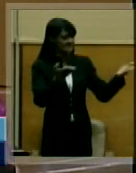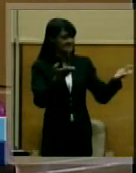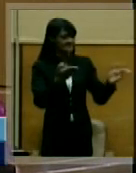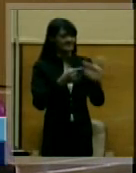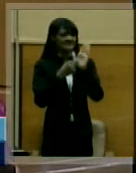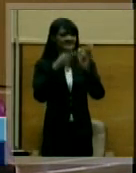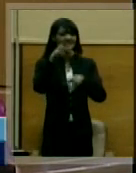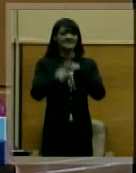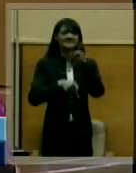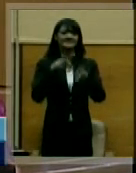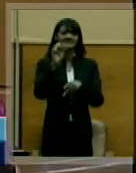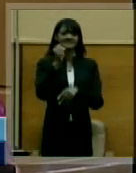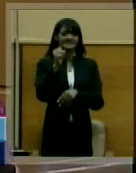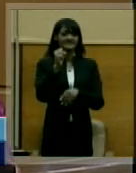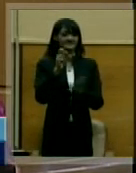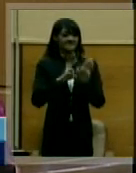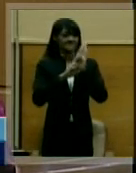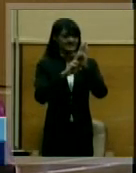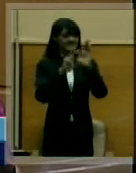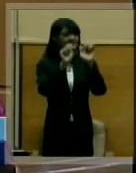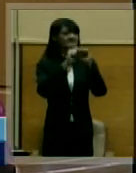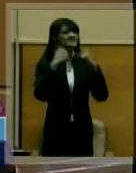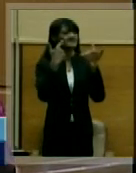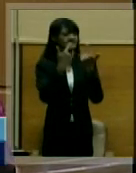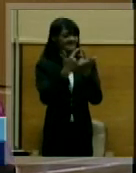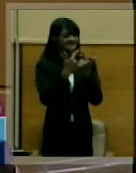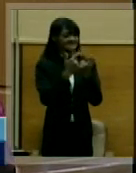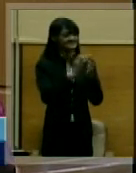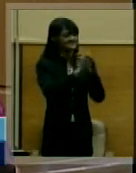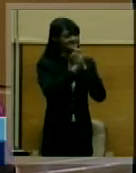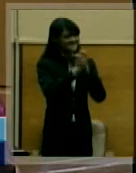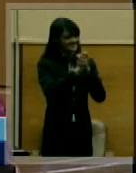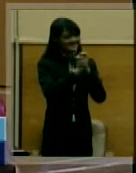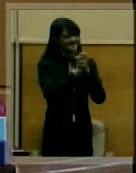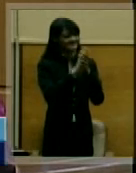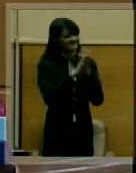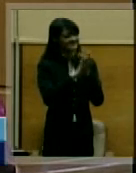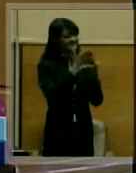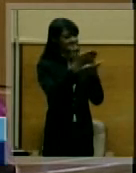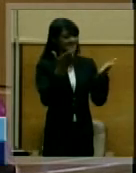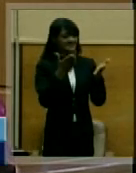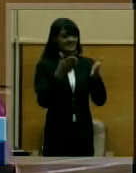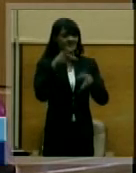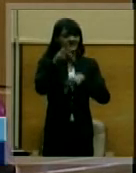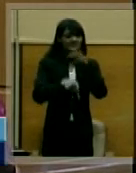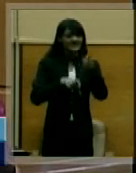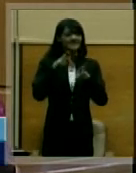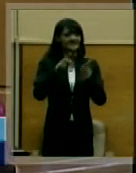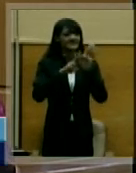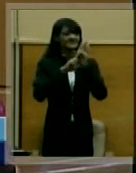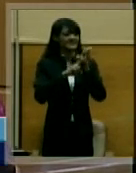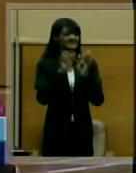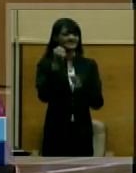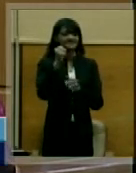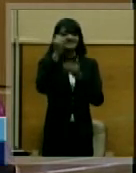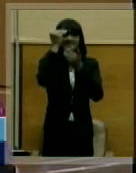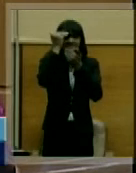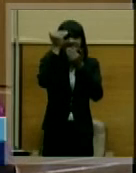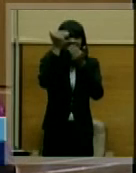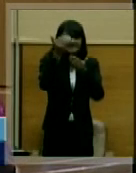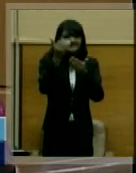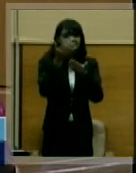sergipano. Em nome dessa casa, meus sinceros parabéns. Em nome do povo sergipano, nossos